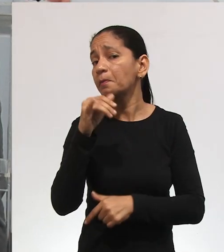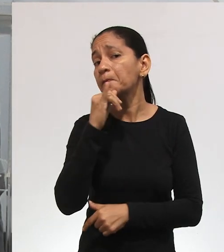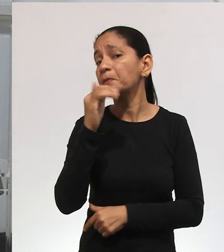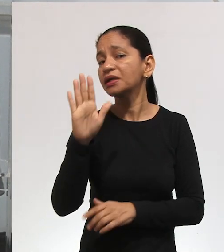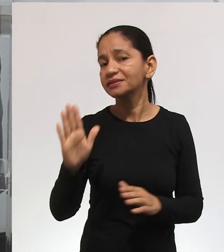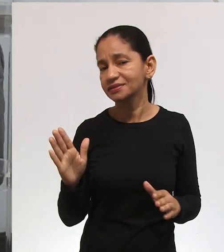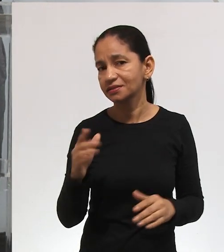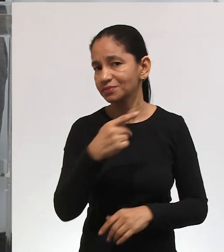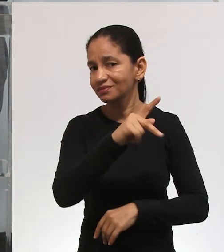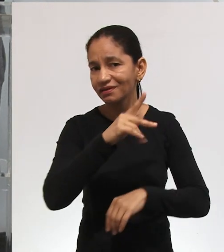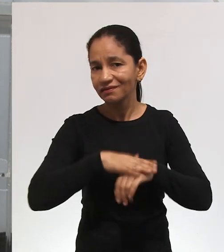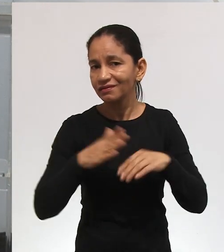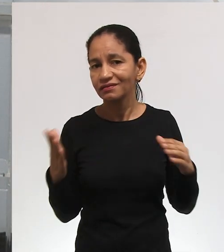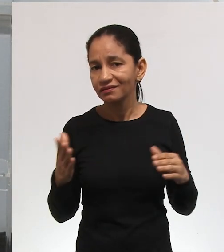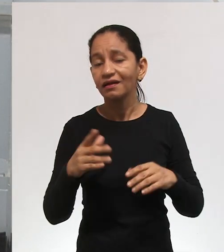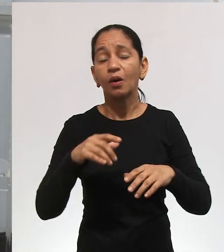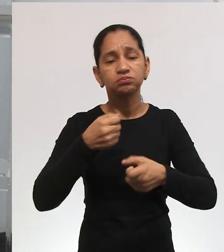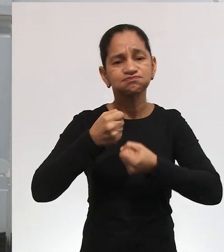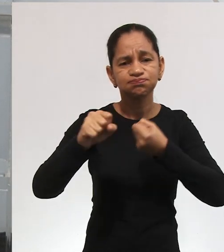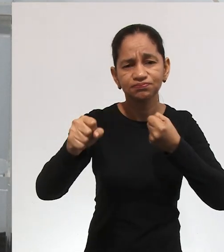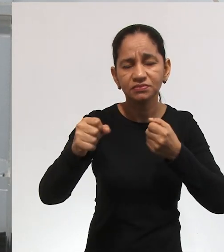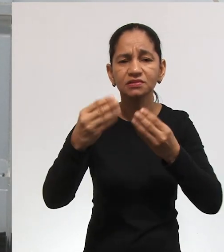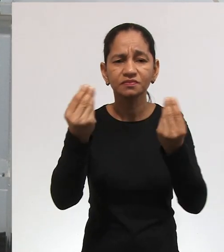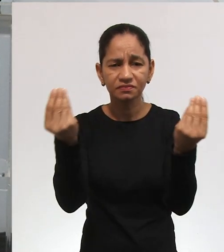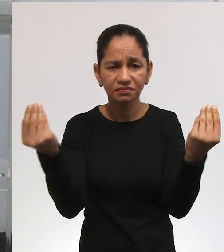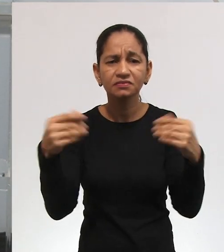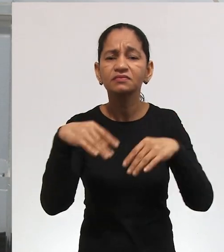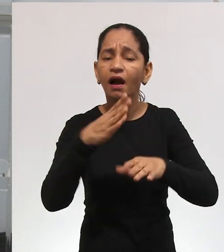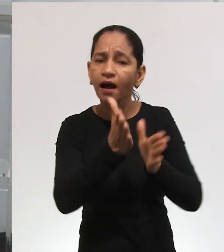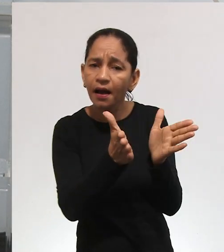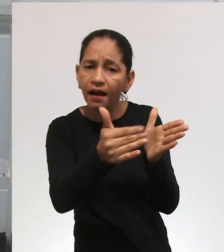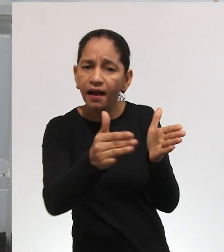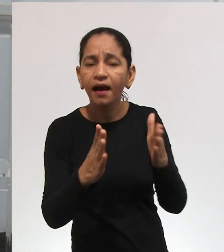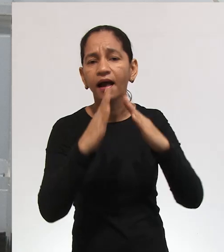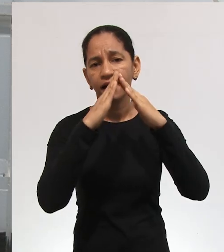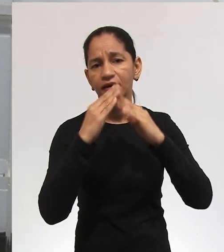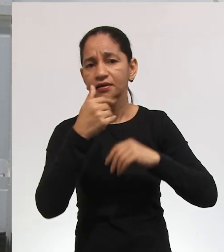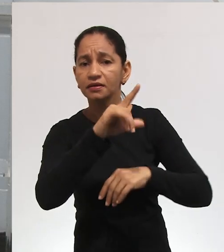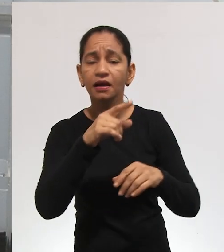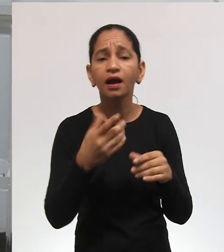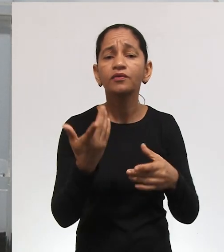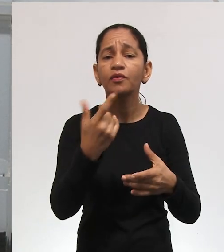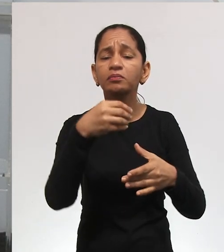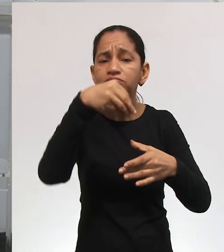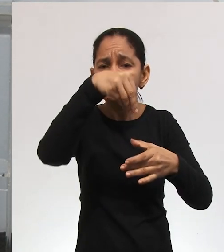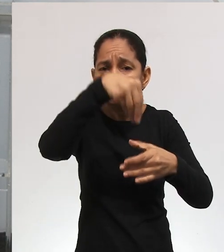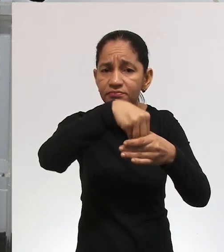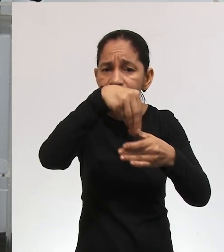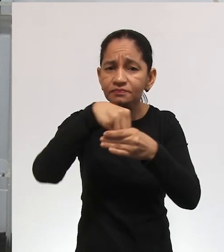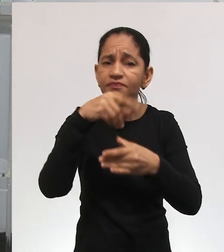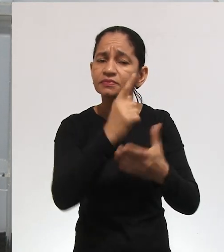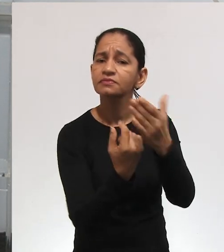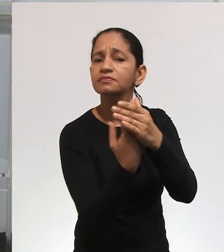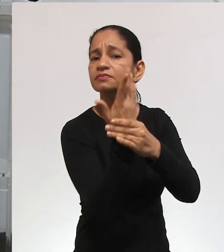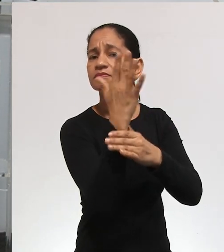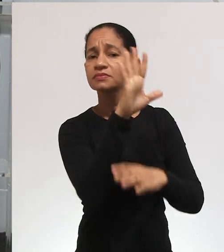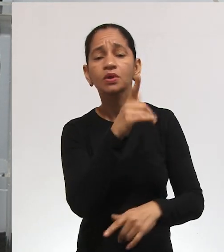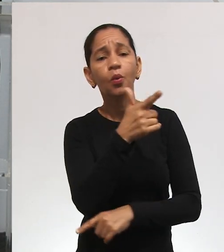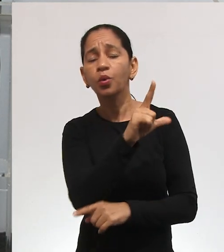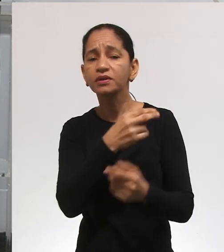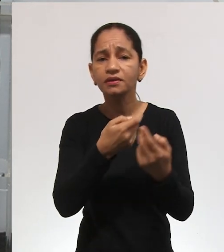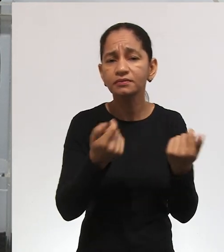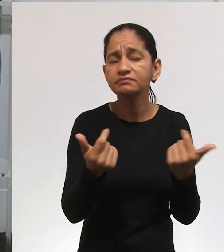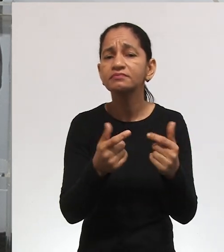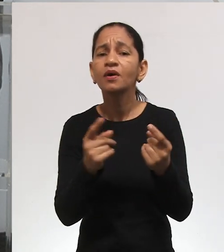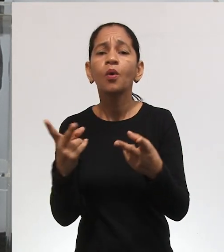Então, eu tinha um grande terreno, te dava um pedacinho e você plantava milho. Dava um outro pedacinho para uma outra